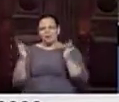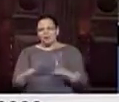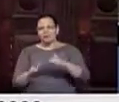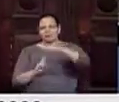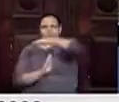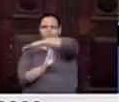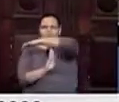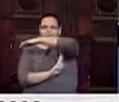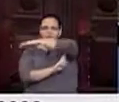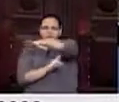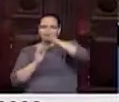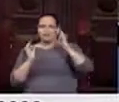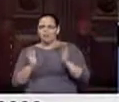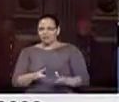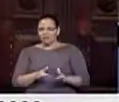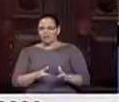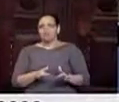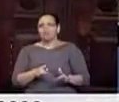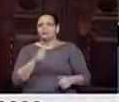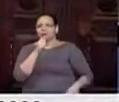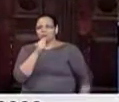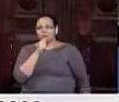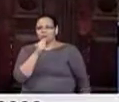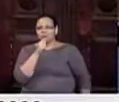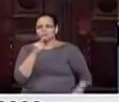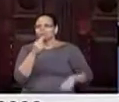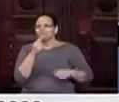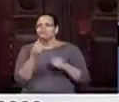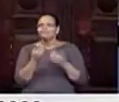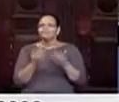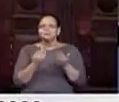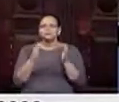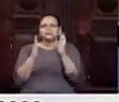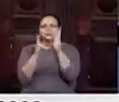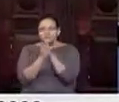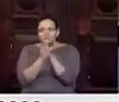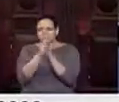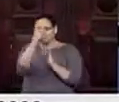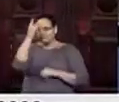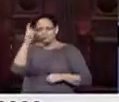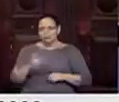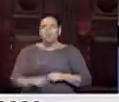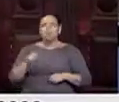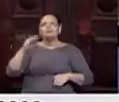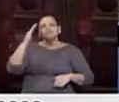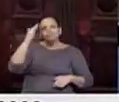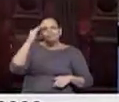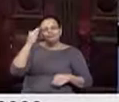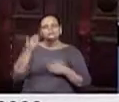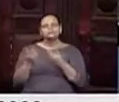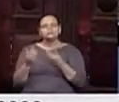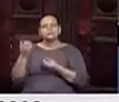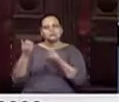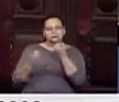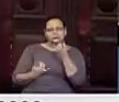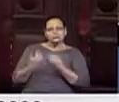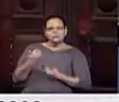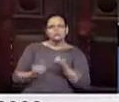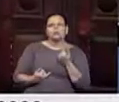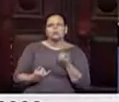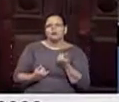viadutos sem que haja uma política de aproximação perto delas entender acolher dá carinho da